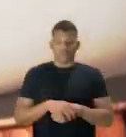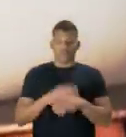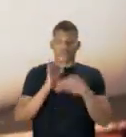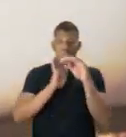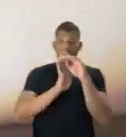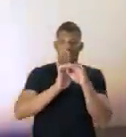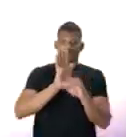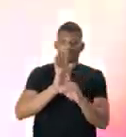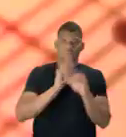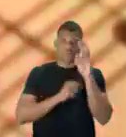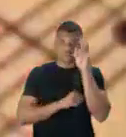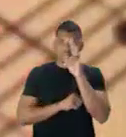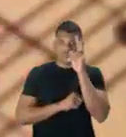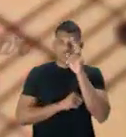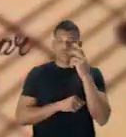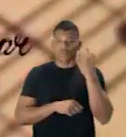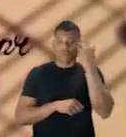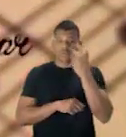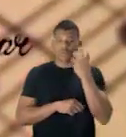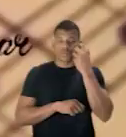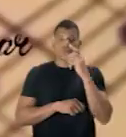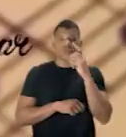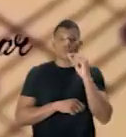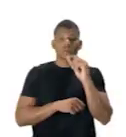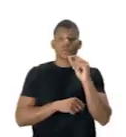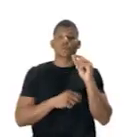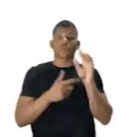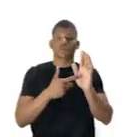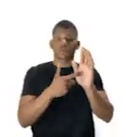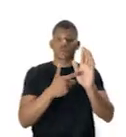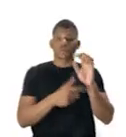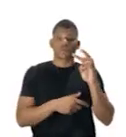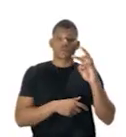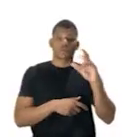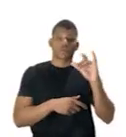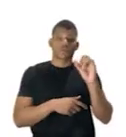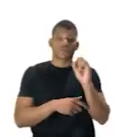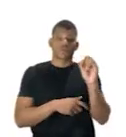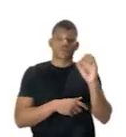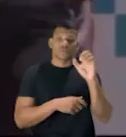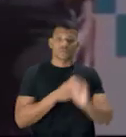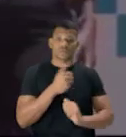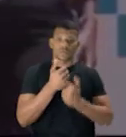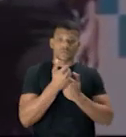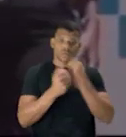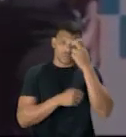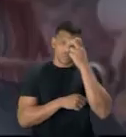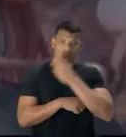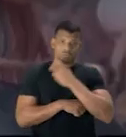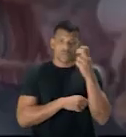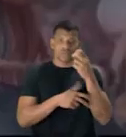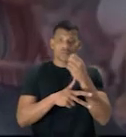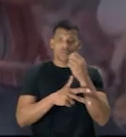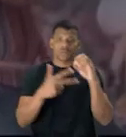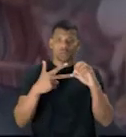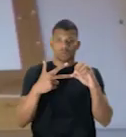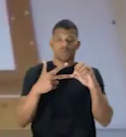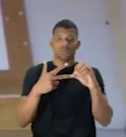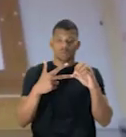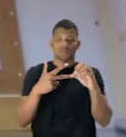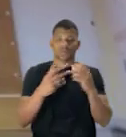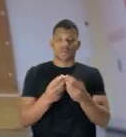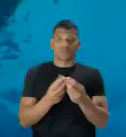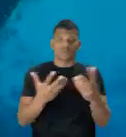Programa História da Música, com Ulisses Gaspar. Apoio Cultural, Enel. A Enel